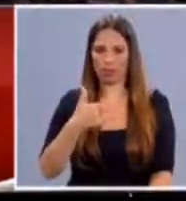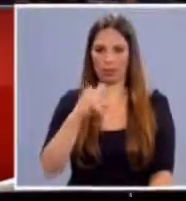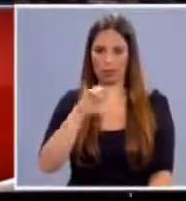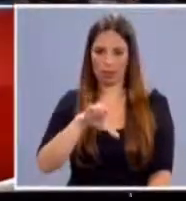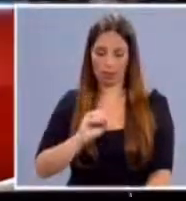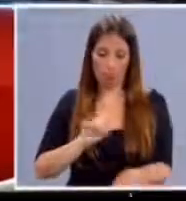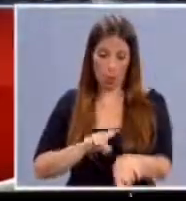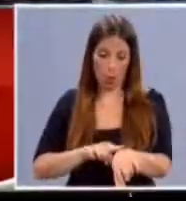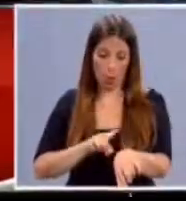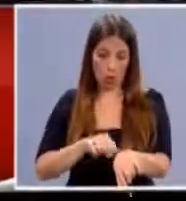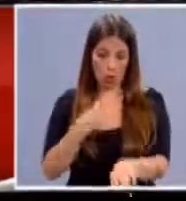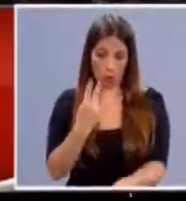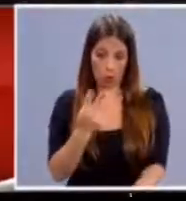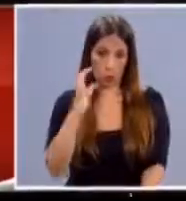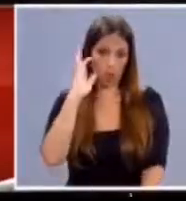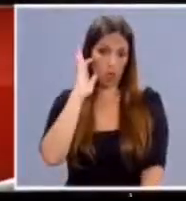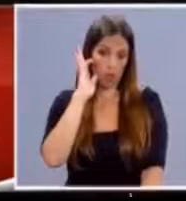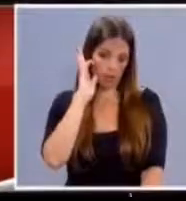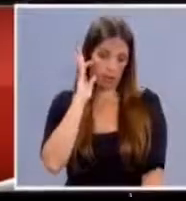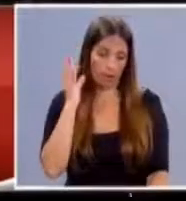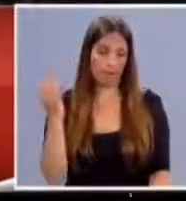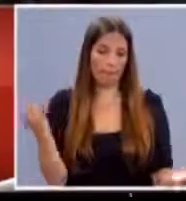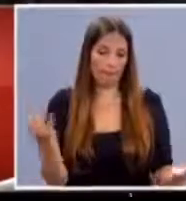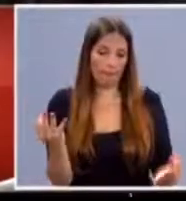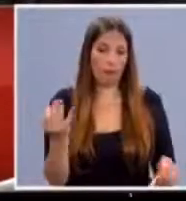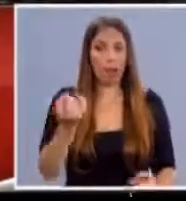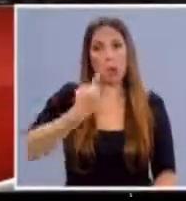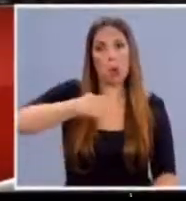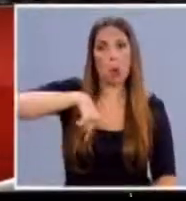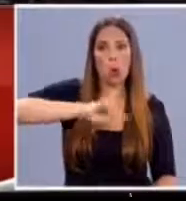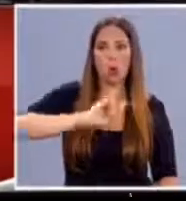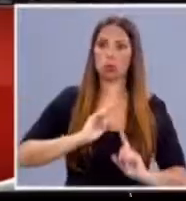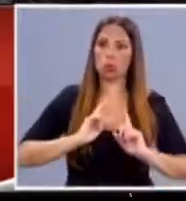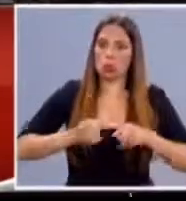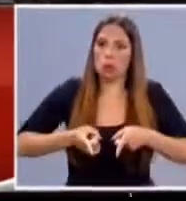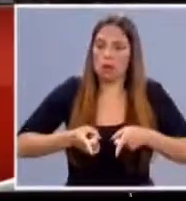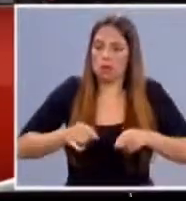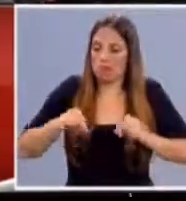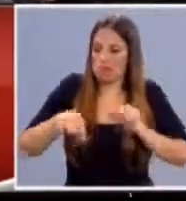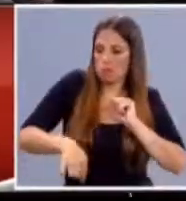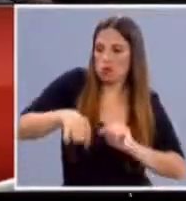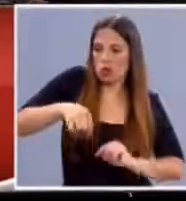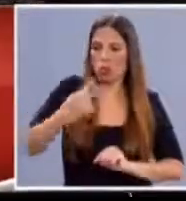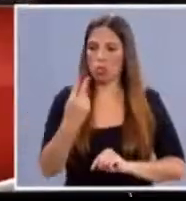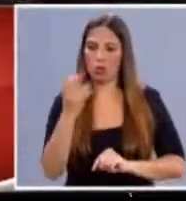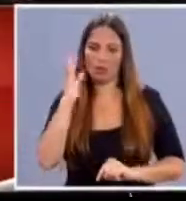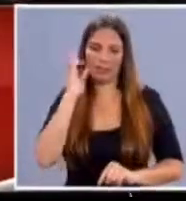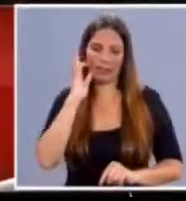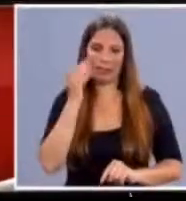que começará. Com certeza que não vamos ter às 14 horas todos os sócios presentes, mas